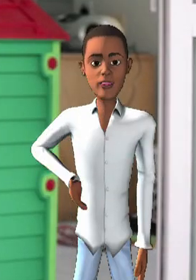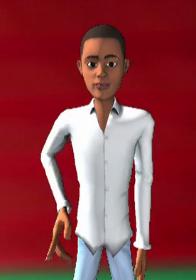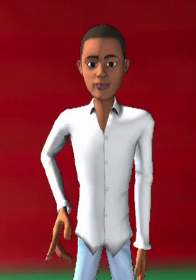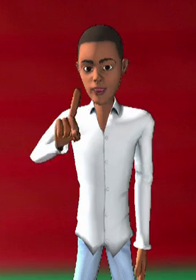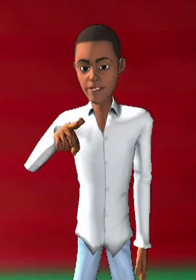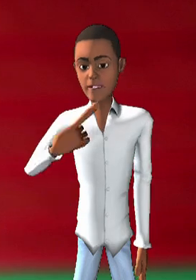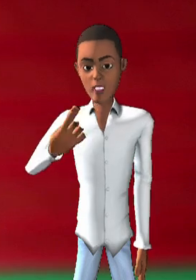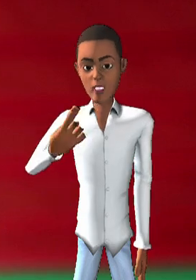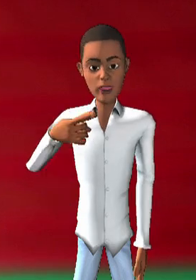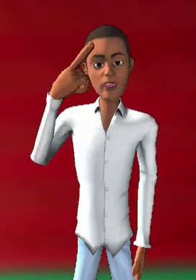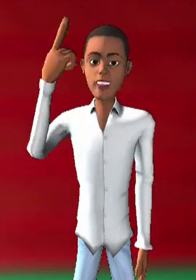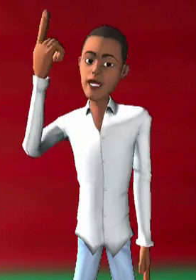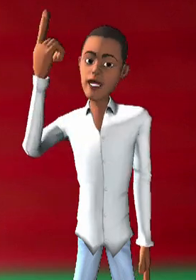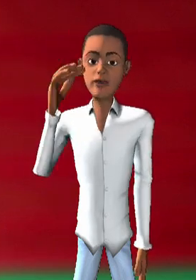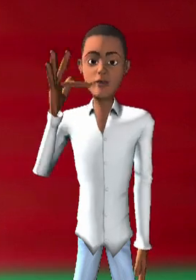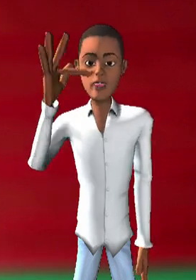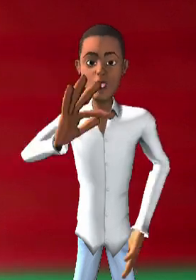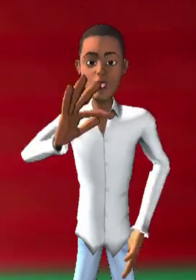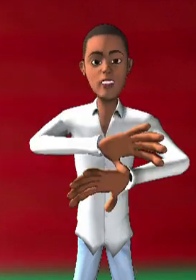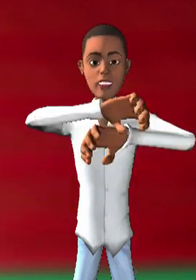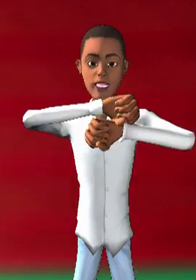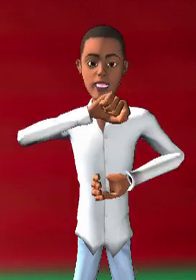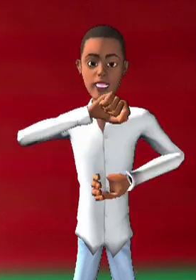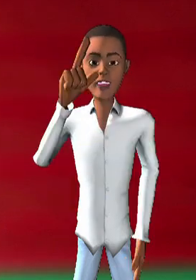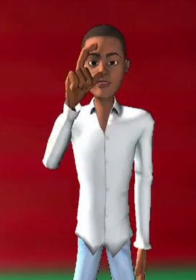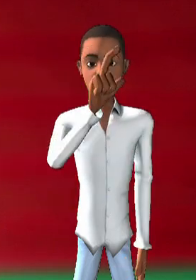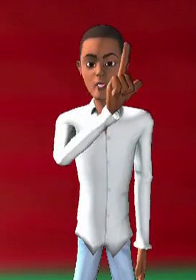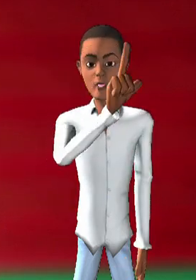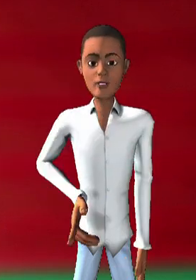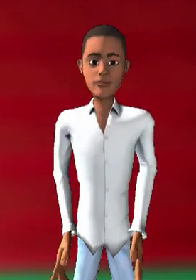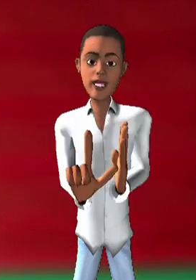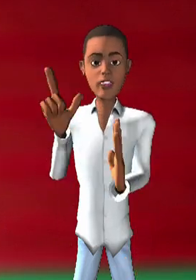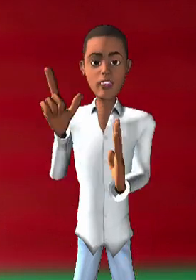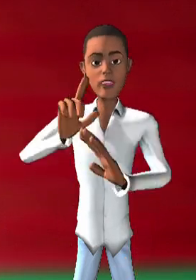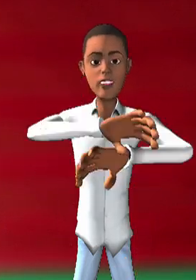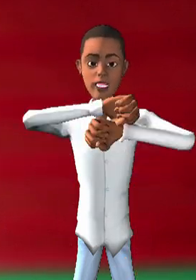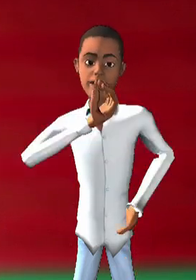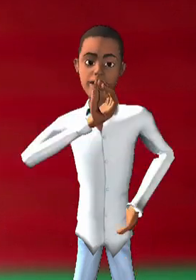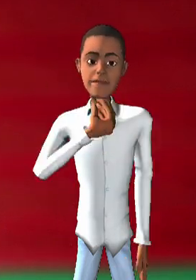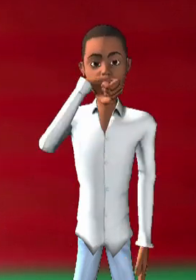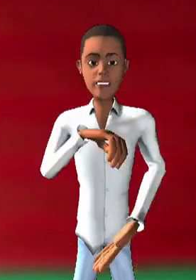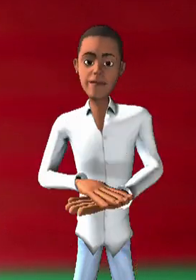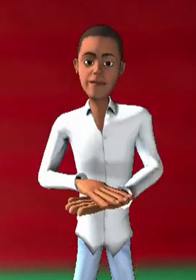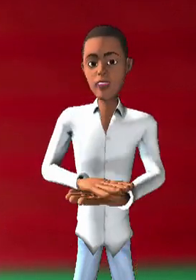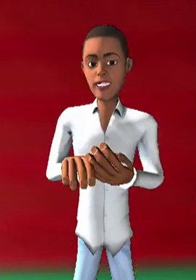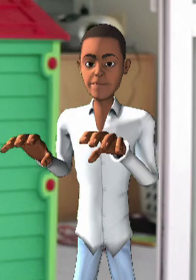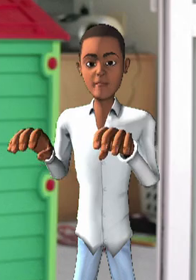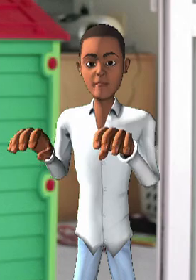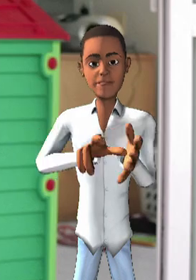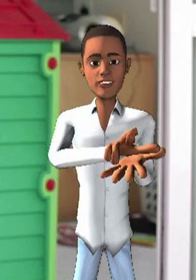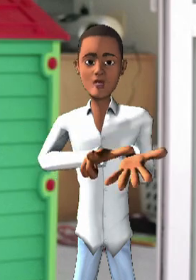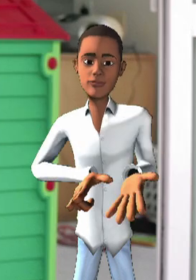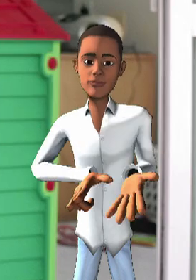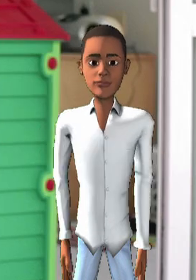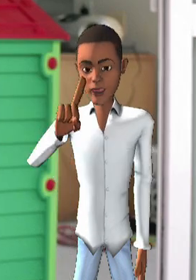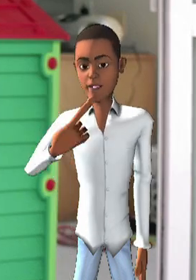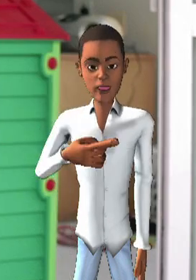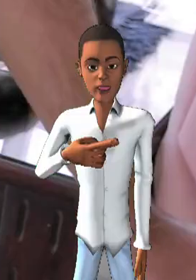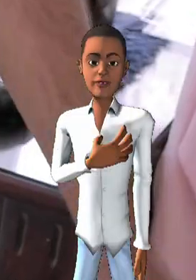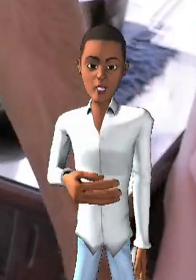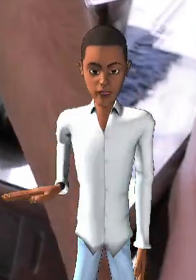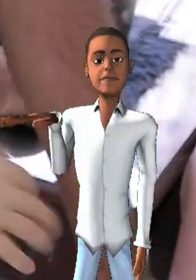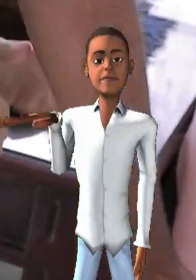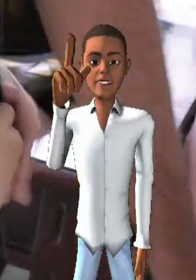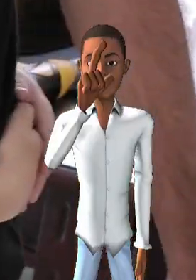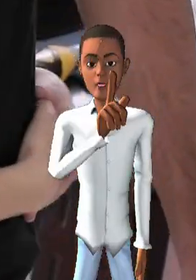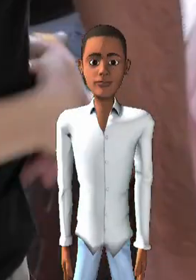será. E se não for construído ali, é muito difícil você construir no futuro. Você conseguir recuperar esse papel e ser para um jovem o pai que você não